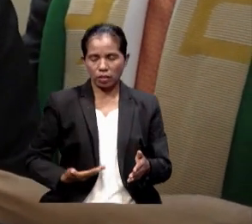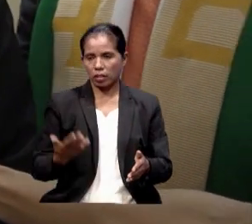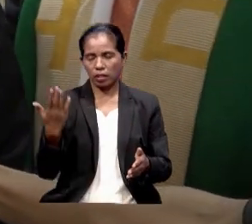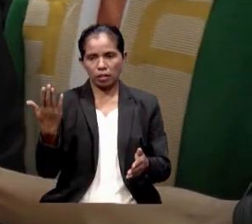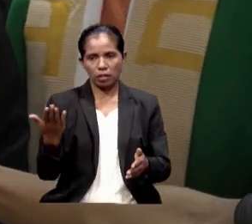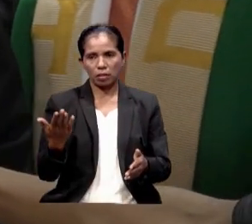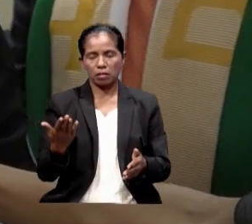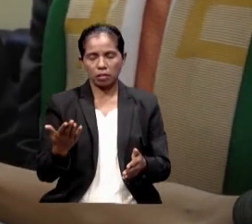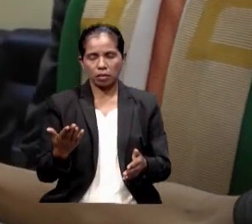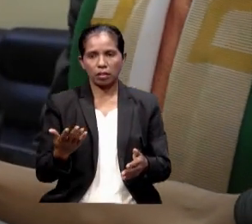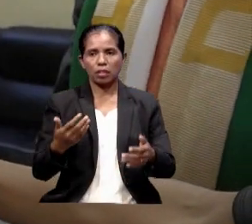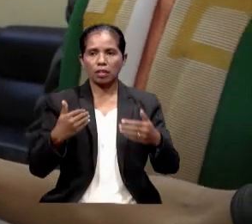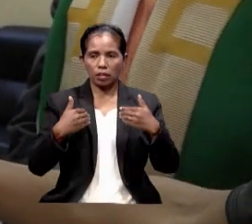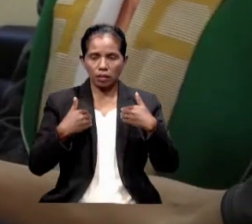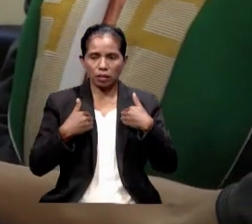a companhia